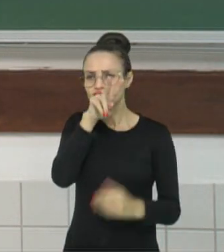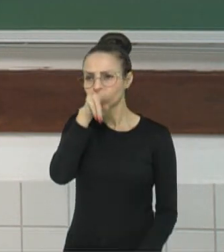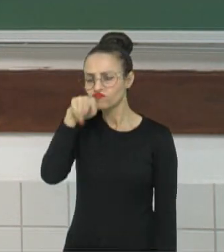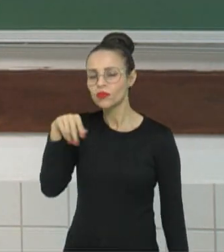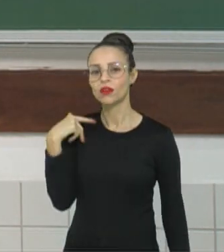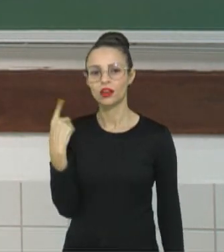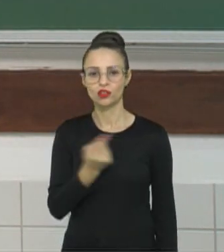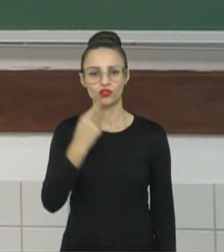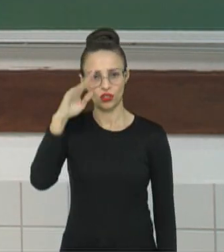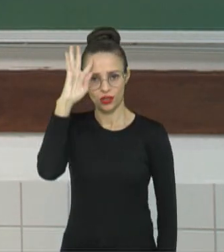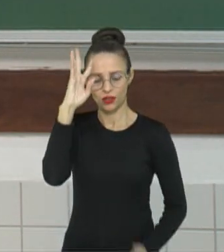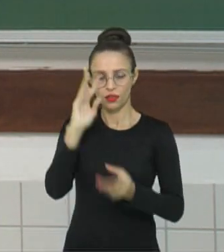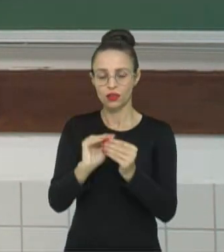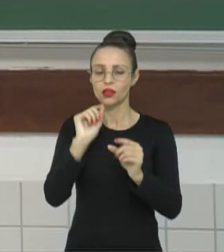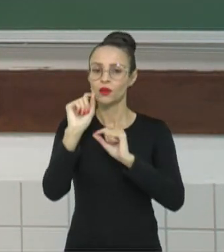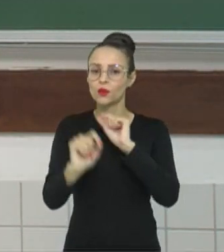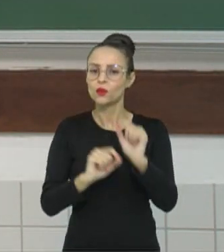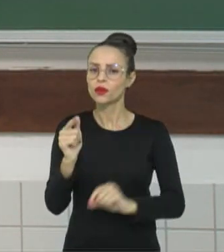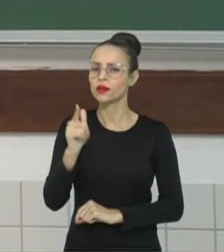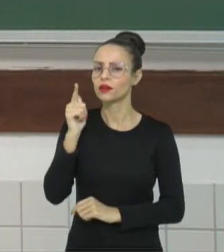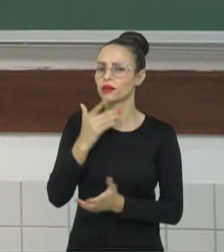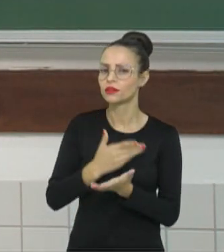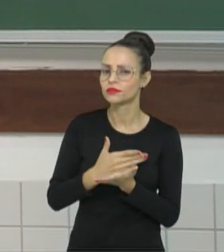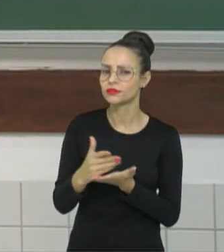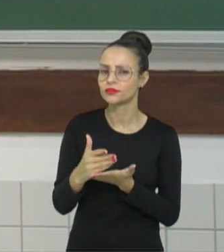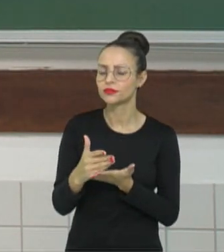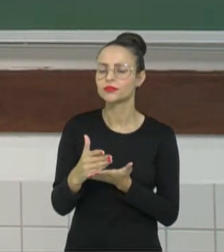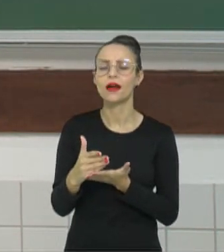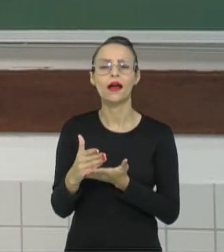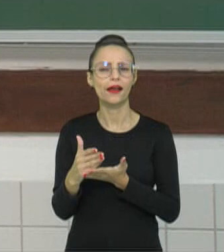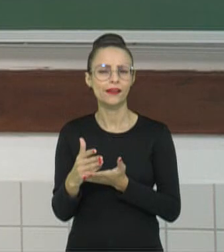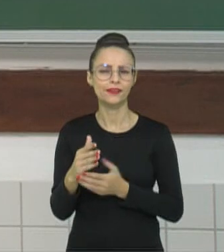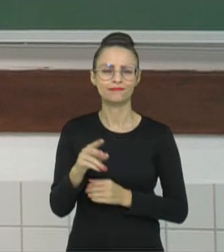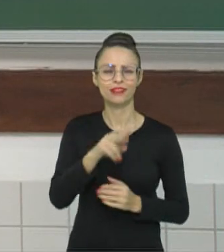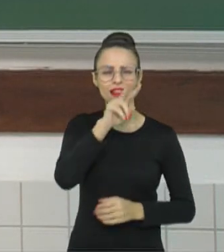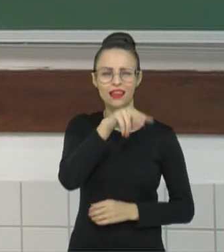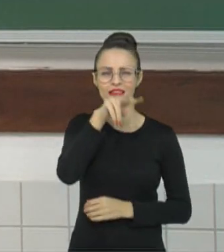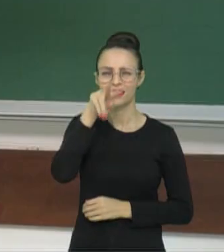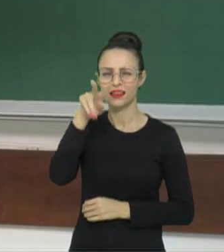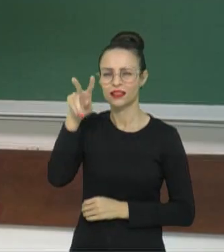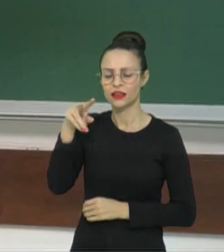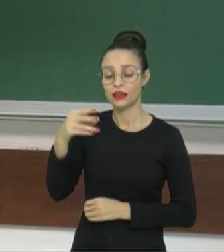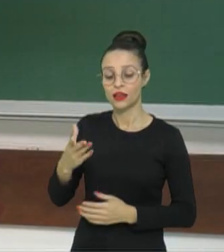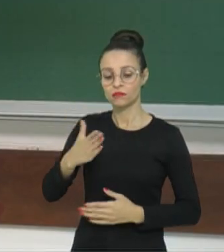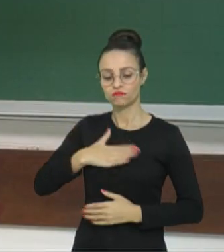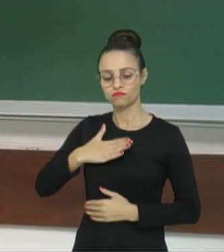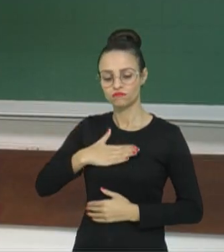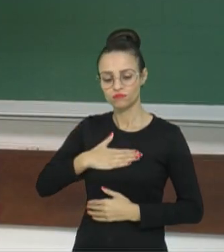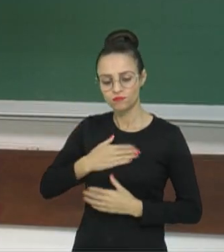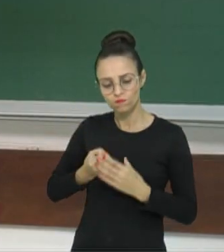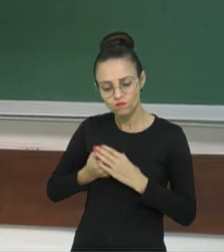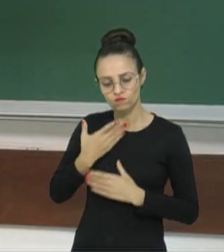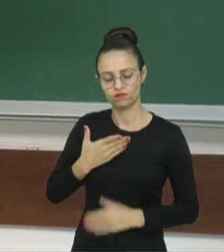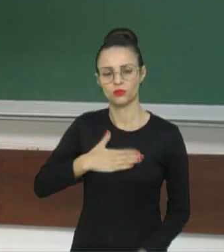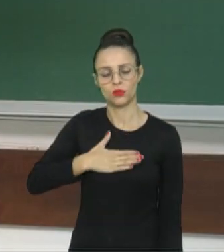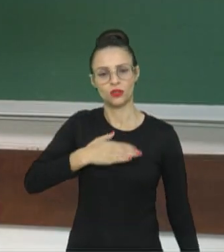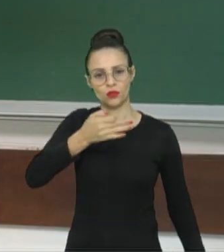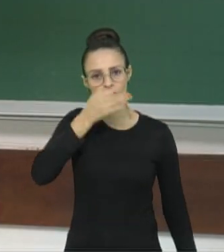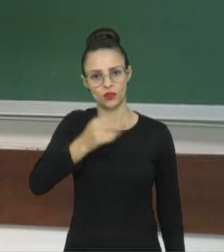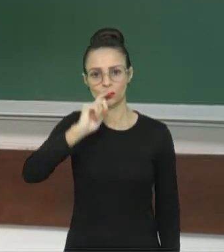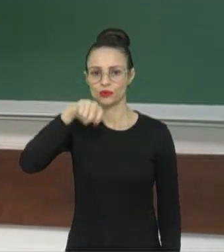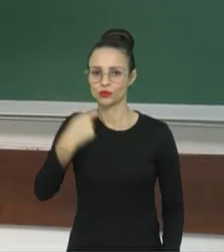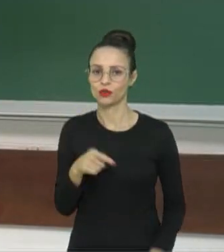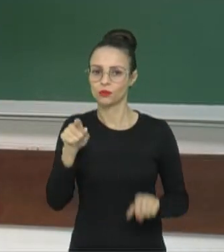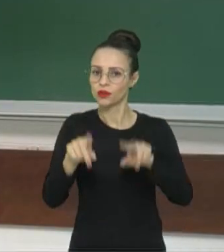gente consiga começar a formar as nossas opiniões a respeito do